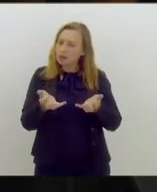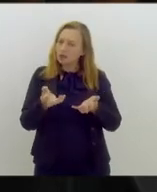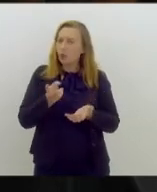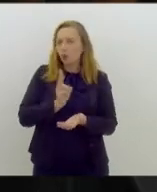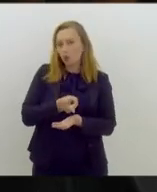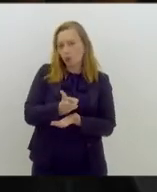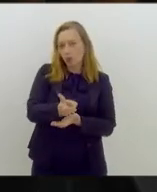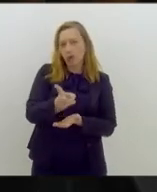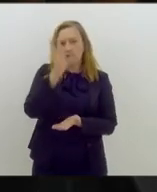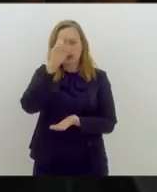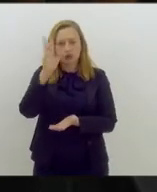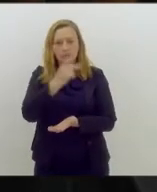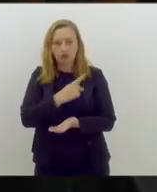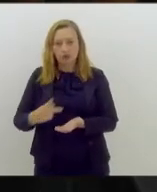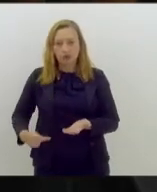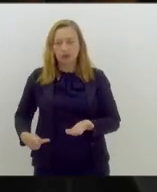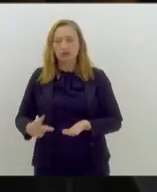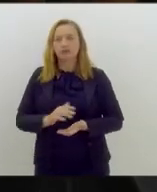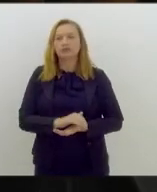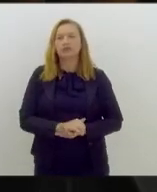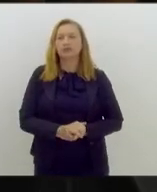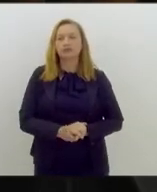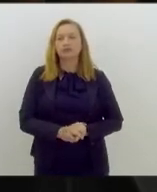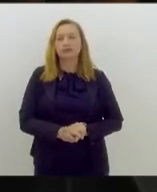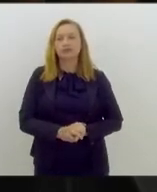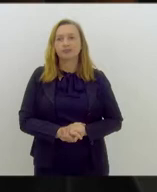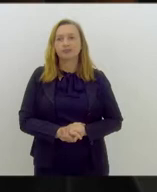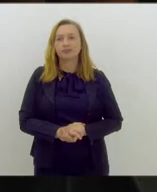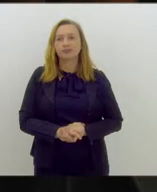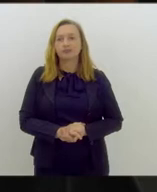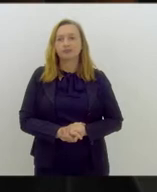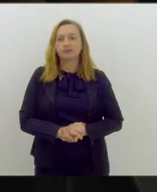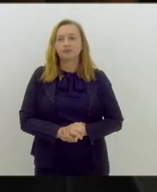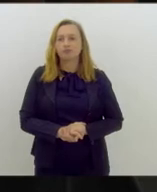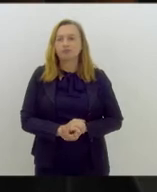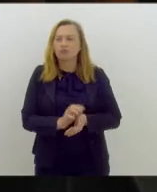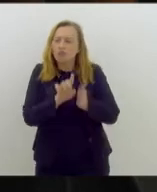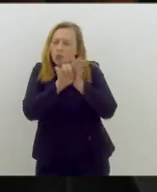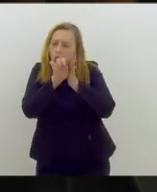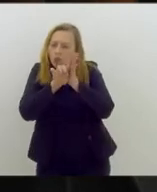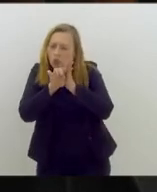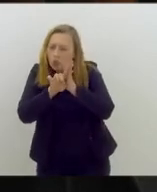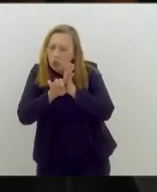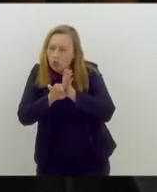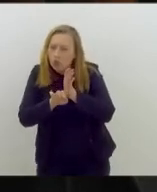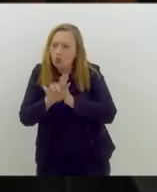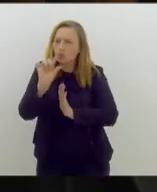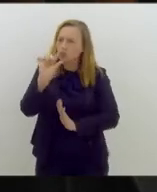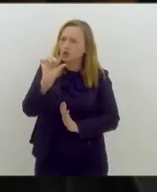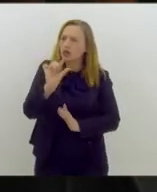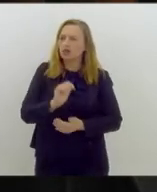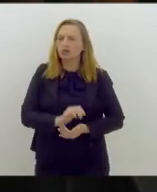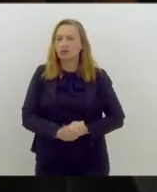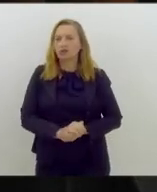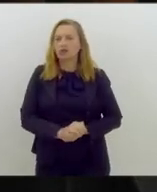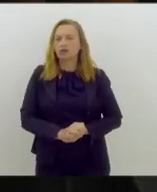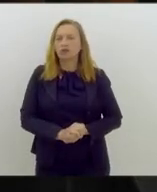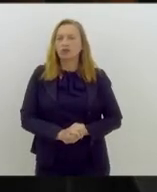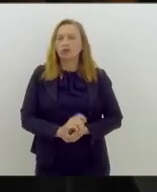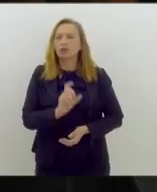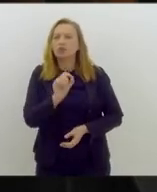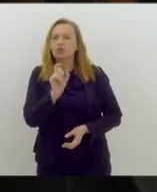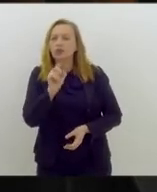continuar a senhora presidente fazendo uma pequena análise do que foram as